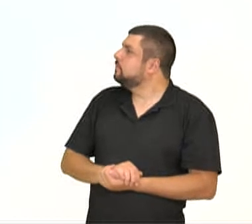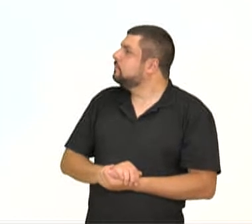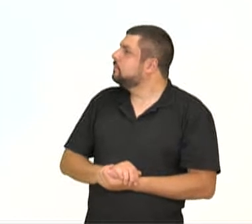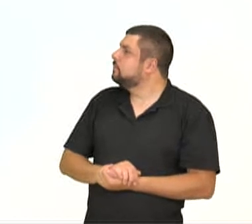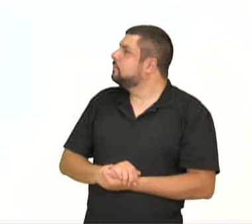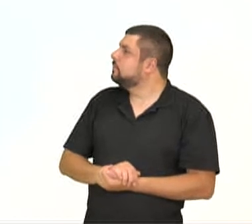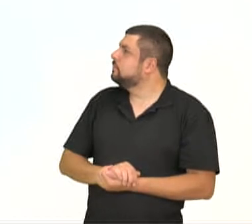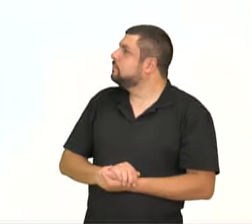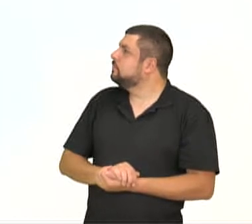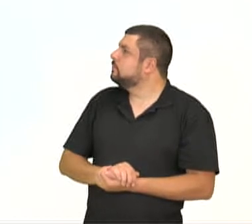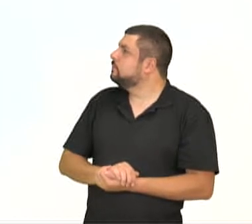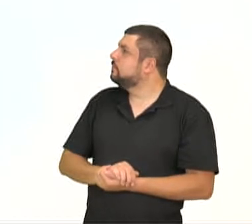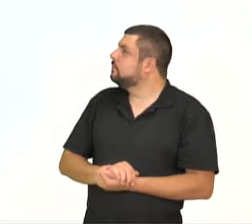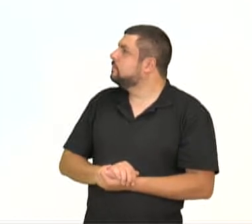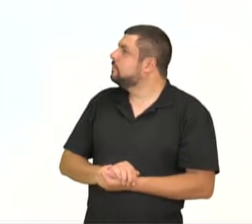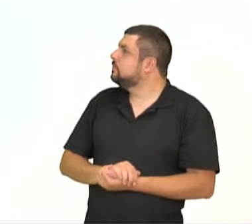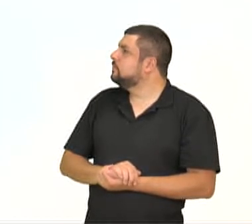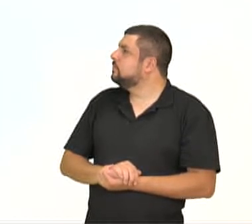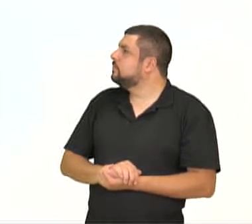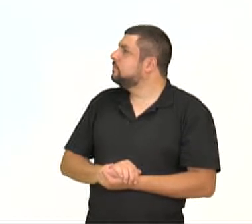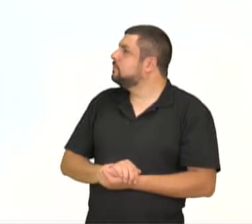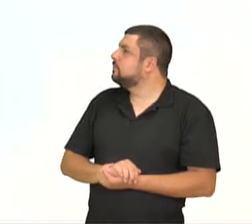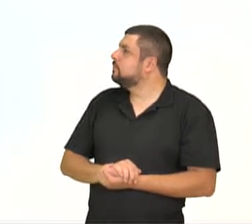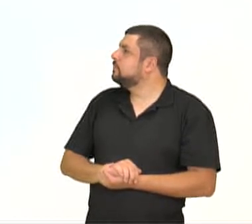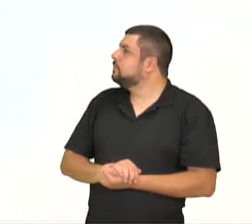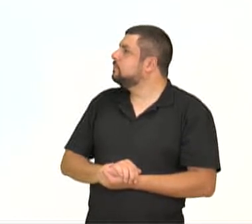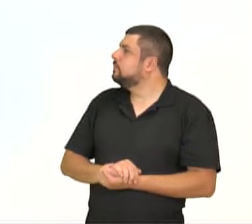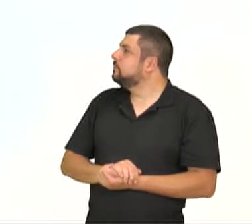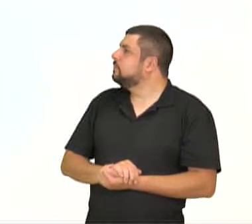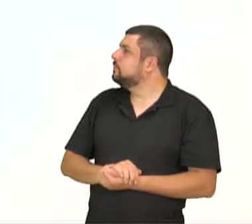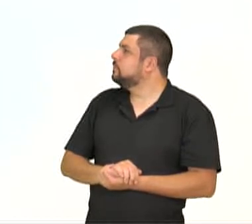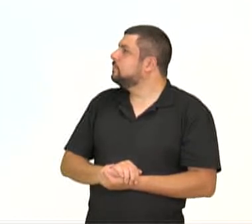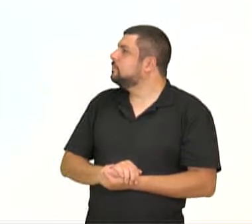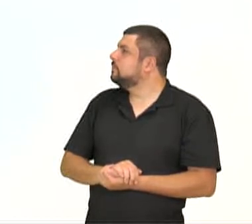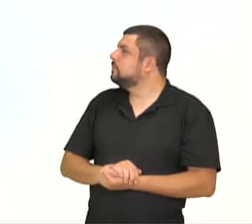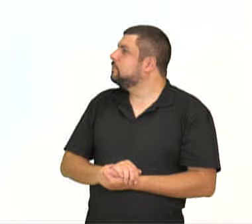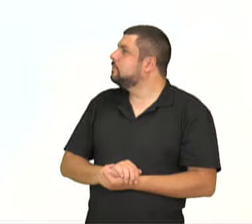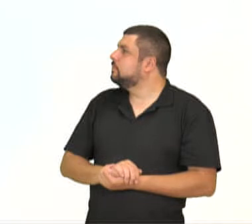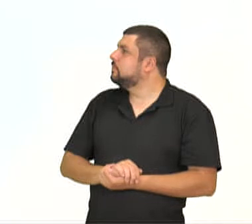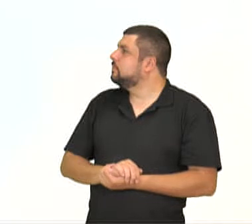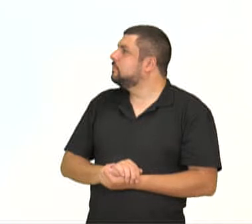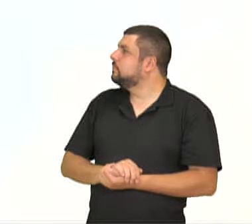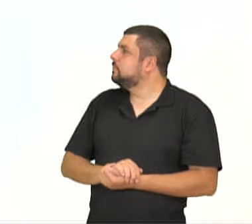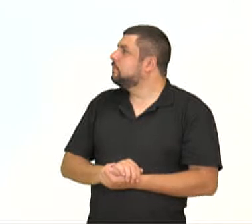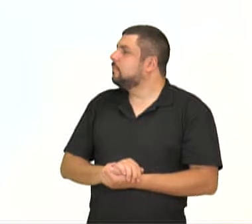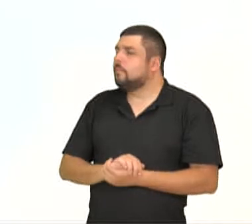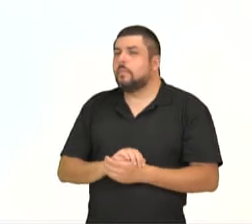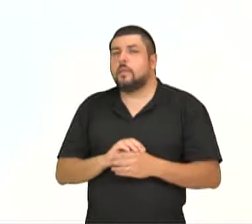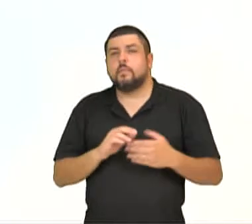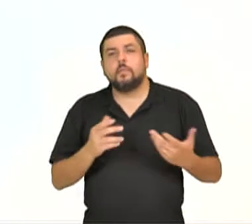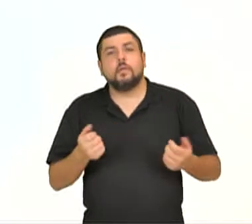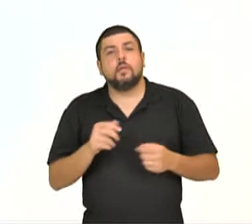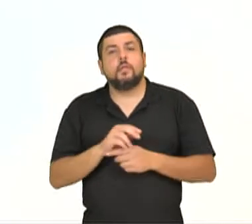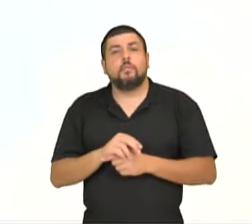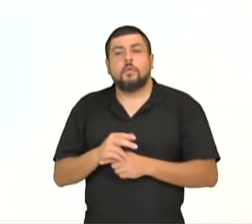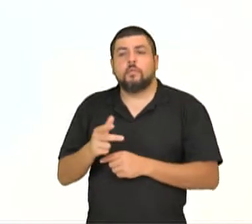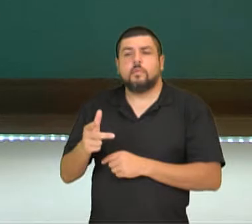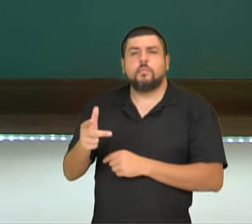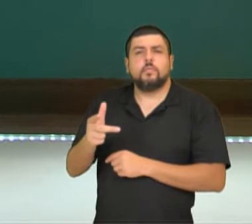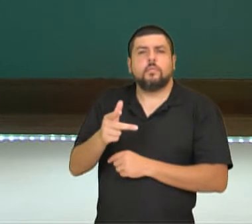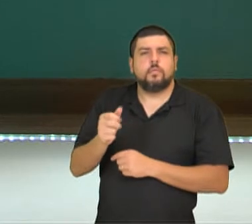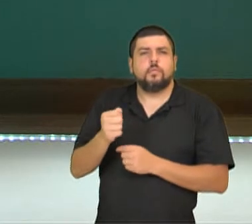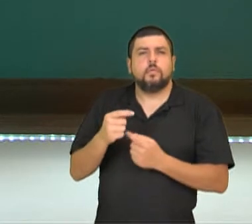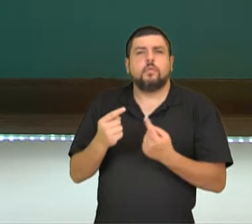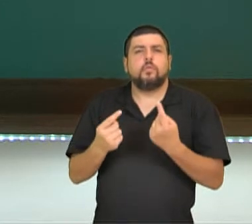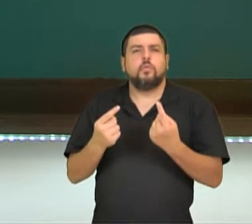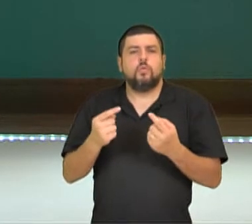evita. Em que persona estes verbos foram conjugados? Justifica a resposta, tá? Aquilo que nós aprendemos entre